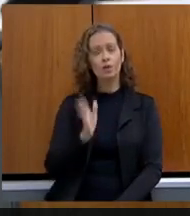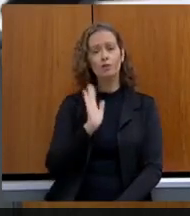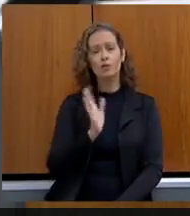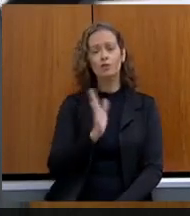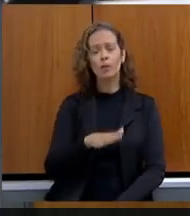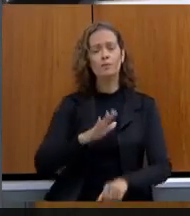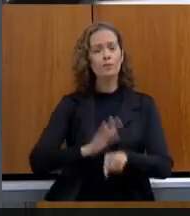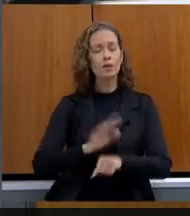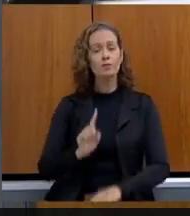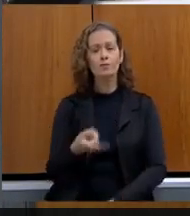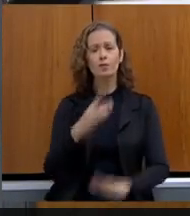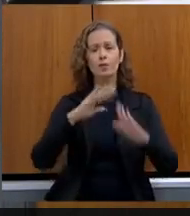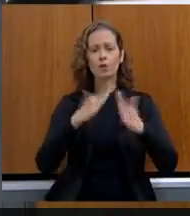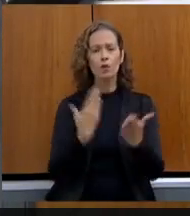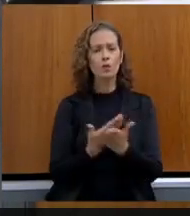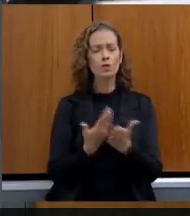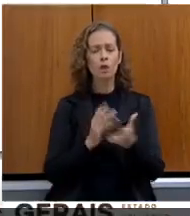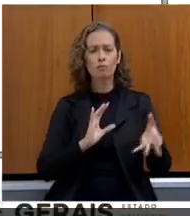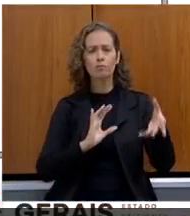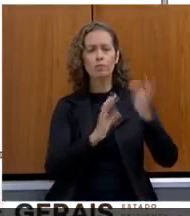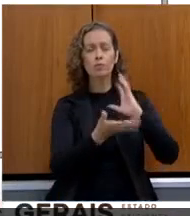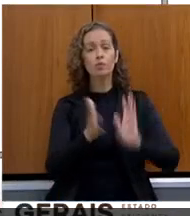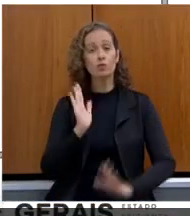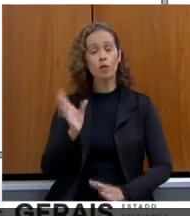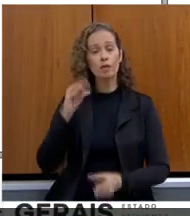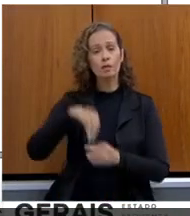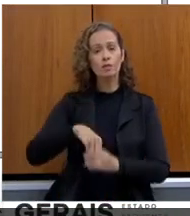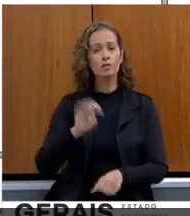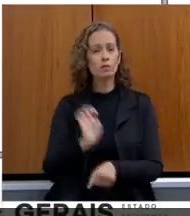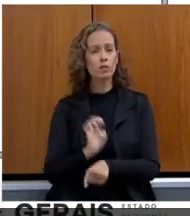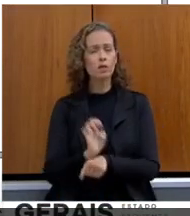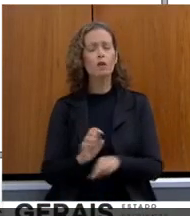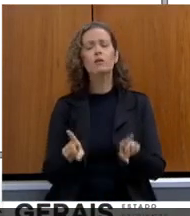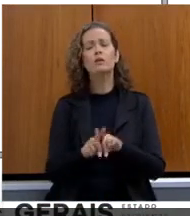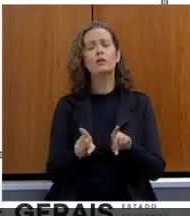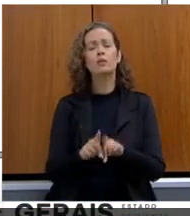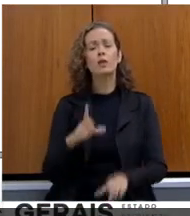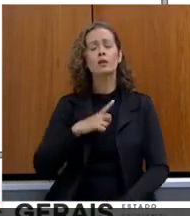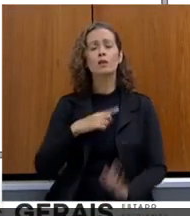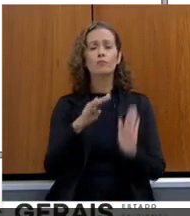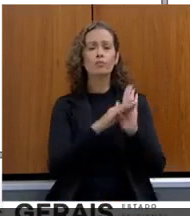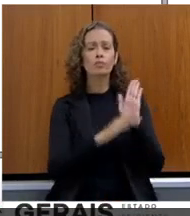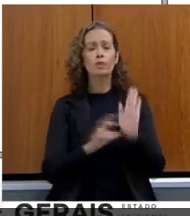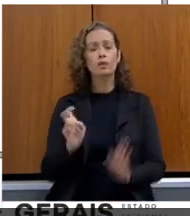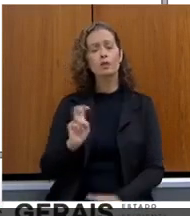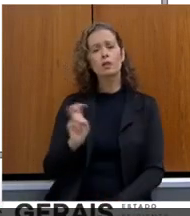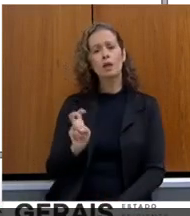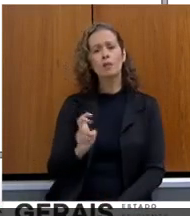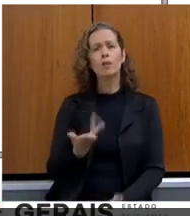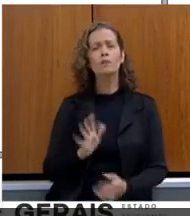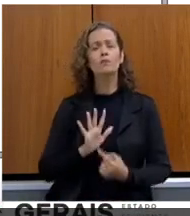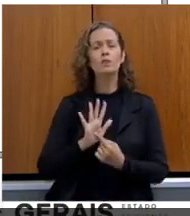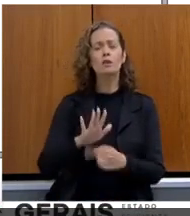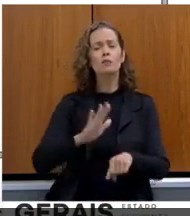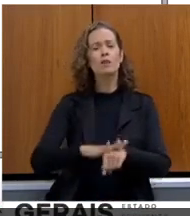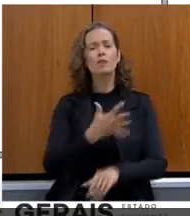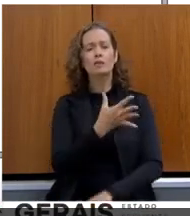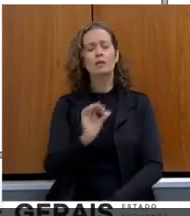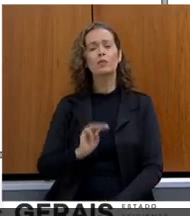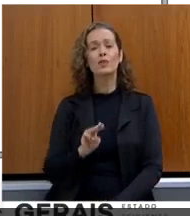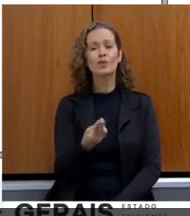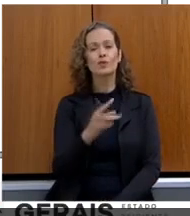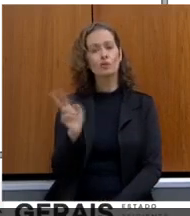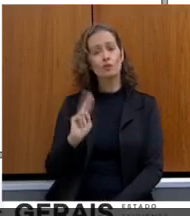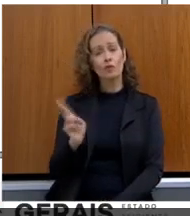mais de mil escolas transformados no nosso estado e temos aí a Quinta Etapa trazendo quase mais de 100 milhões de reais